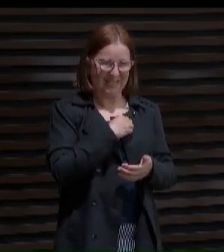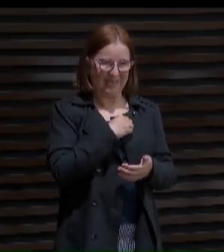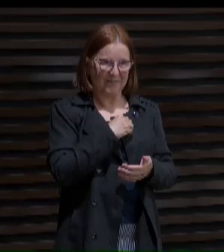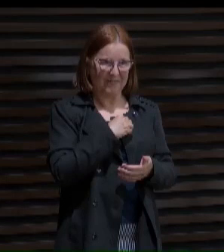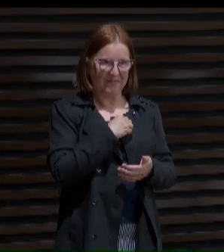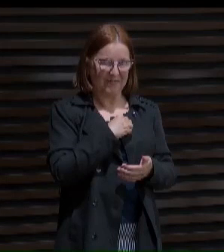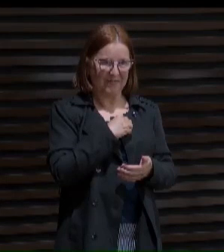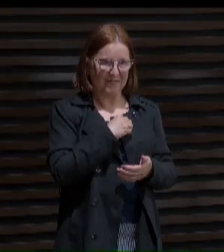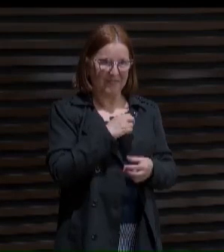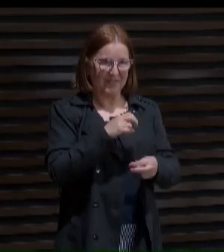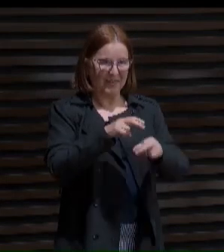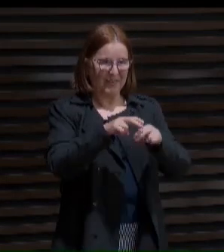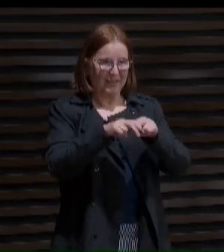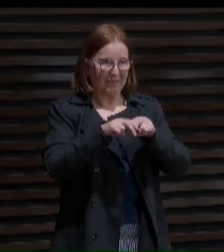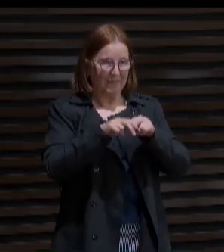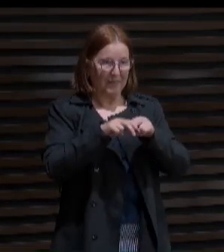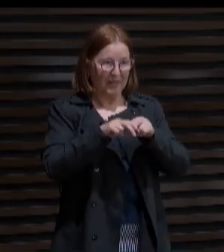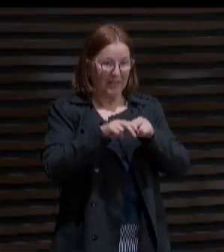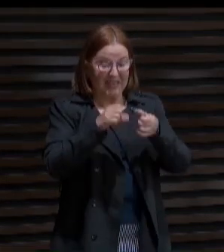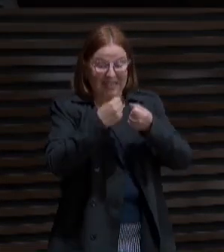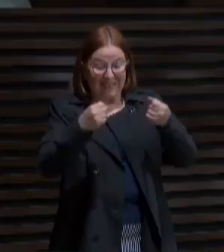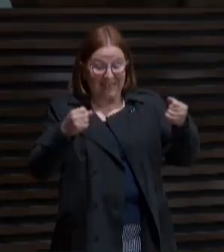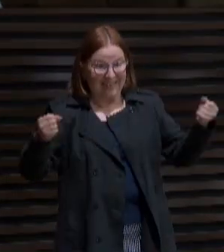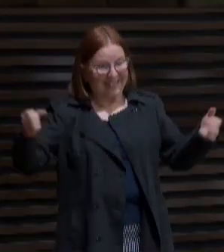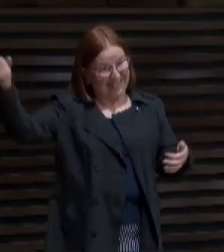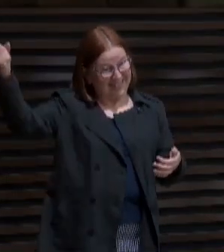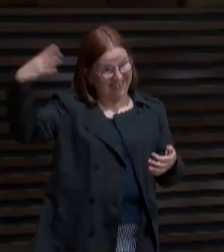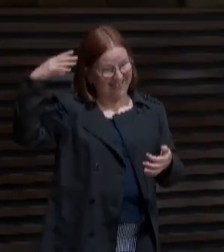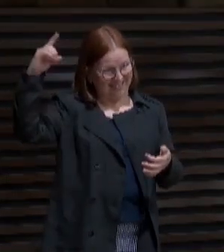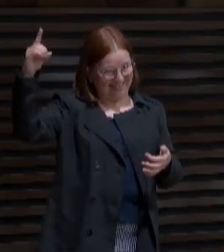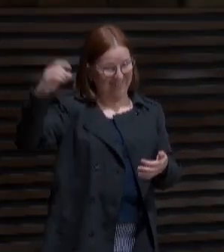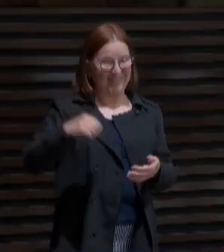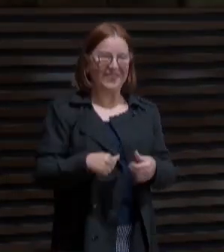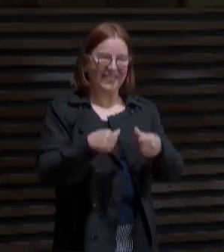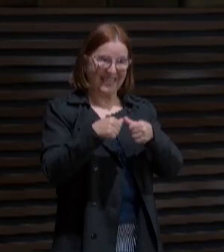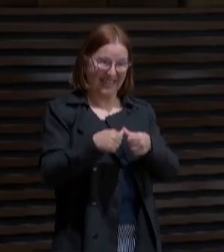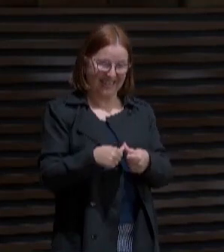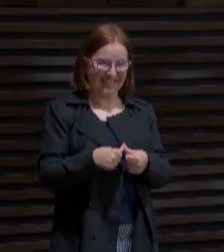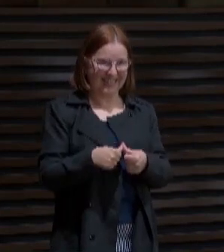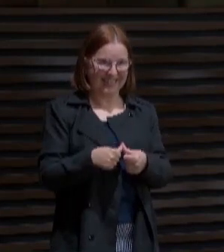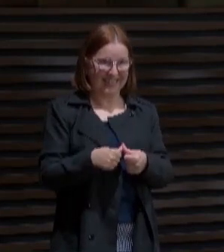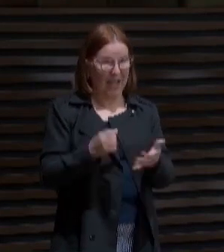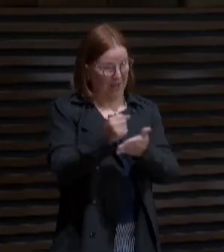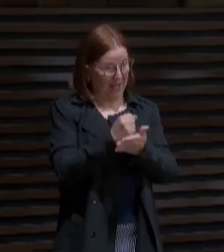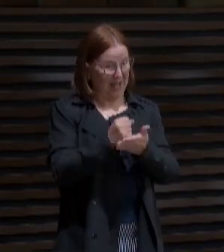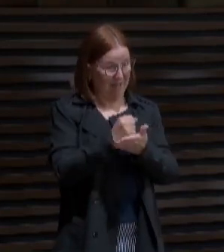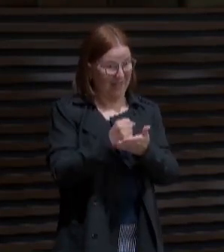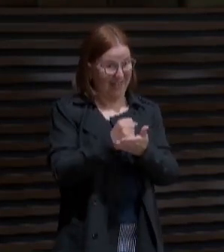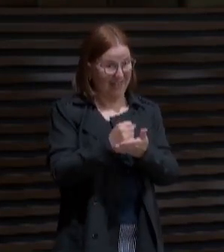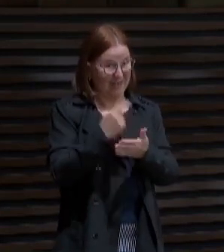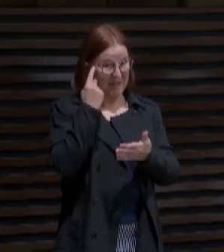as riquezas da graça de Deus. Então, esse é o remédio para a